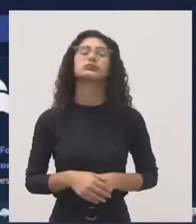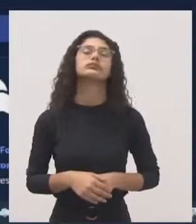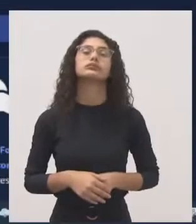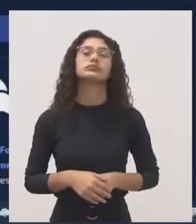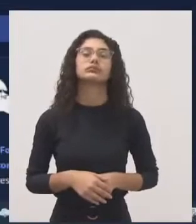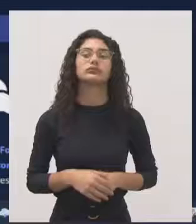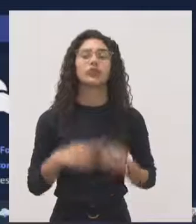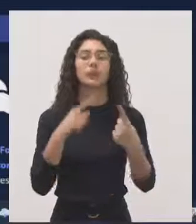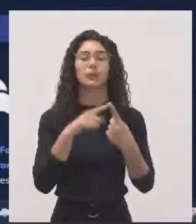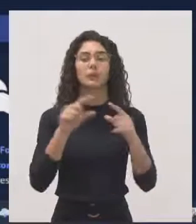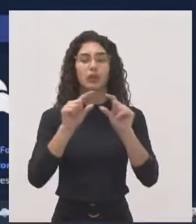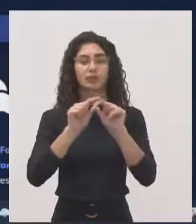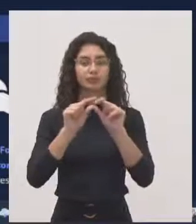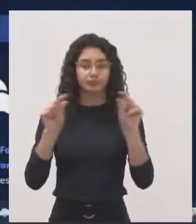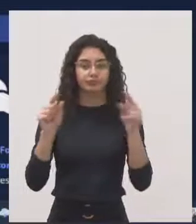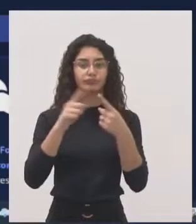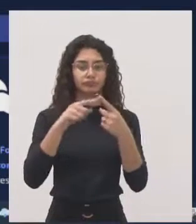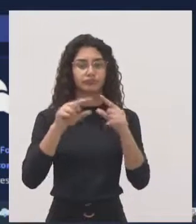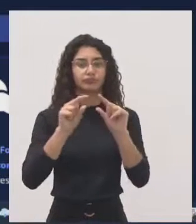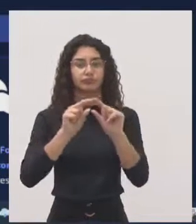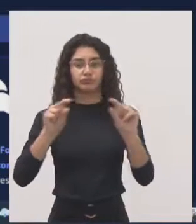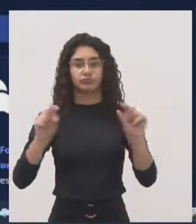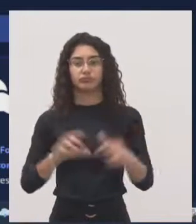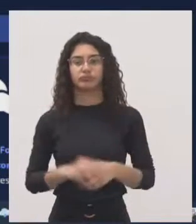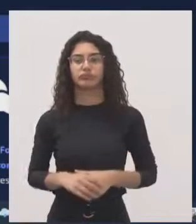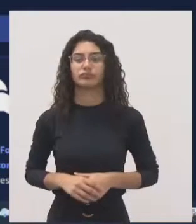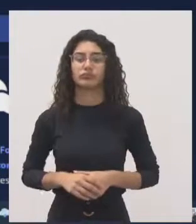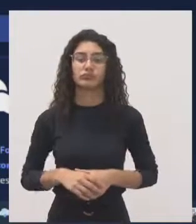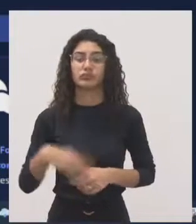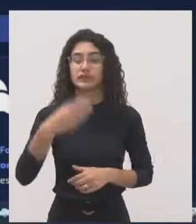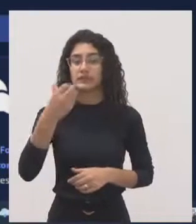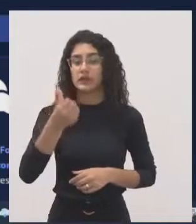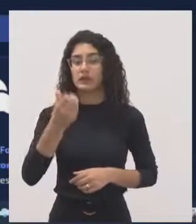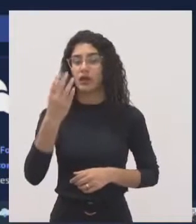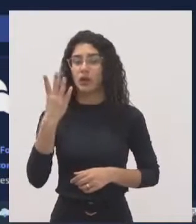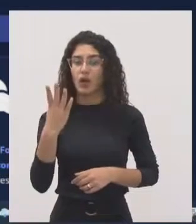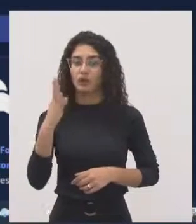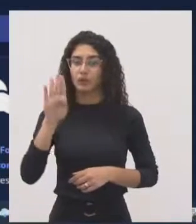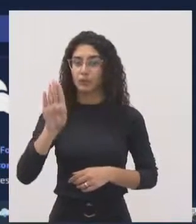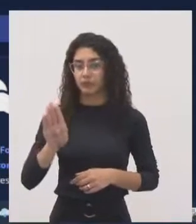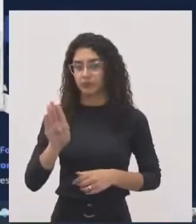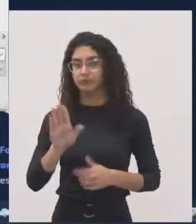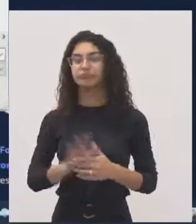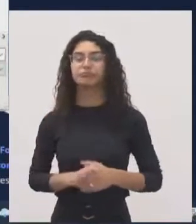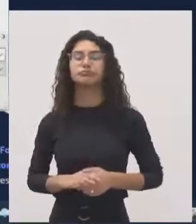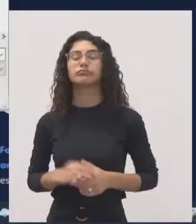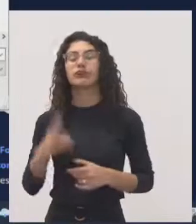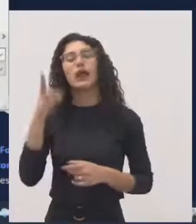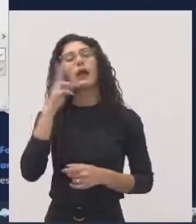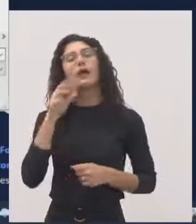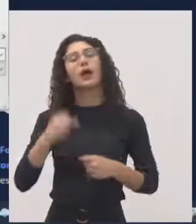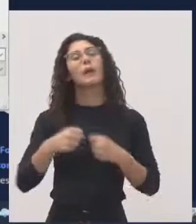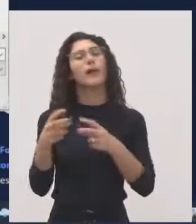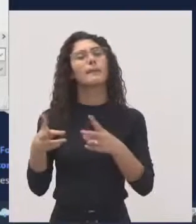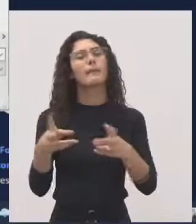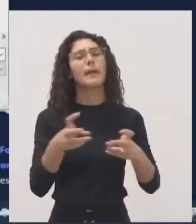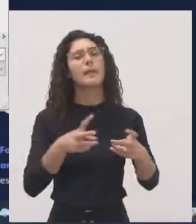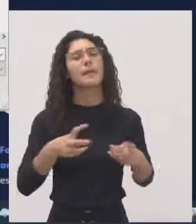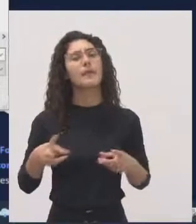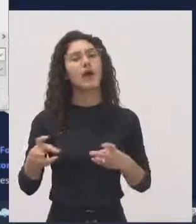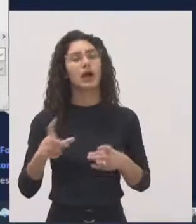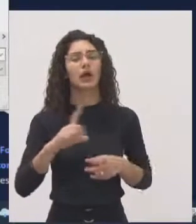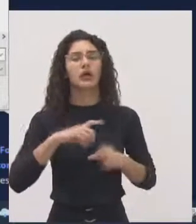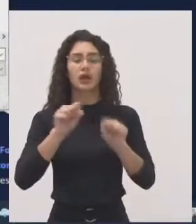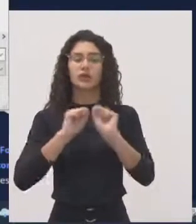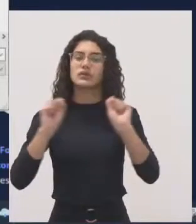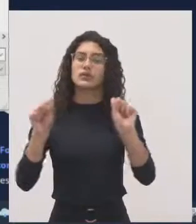no primeiro aqui, que é 64 bits, né? Lembrando que você pode verificar o seu sistema operacional aí.